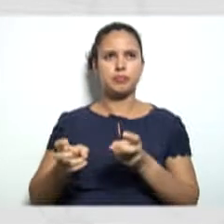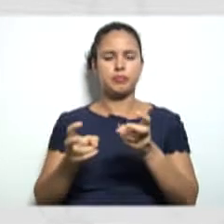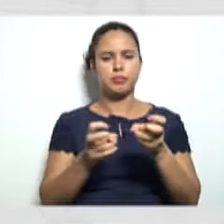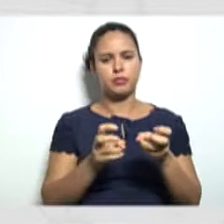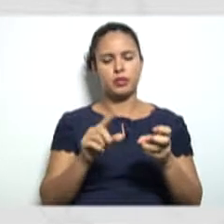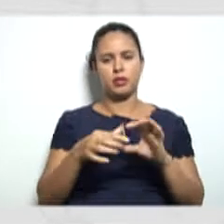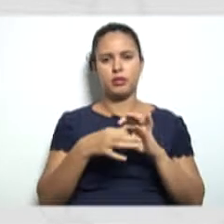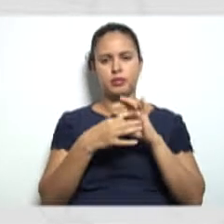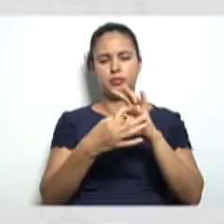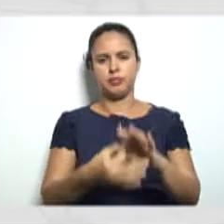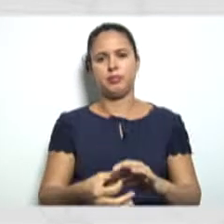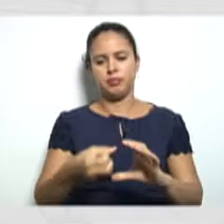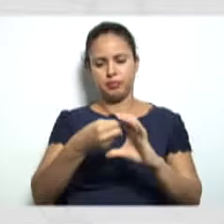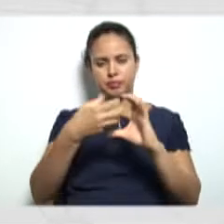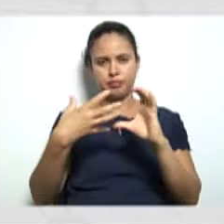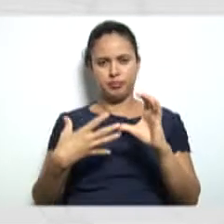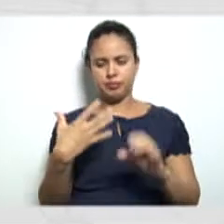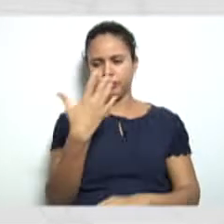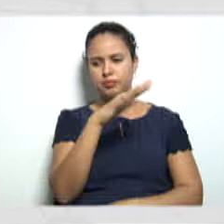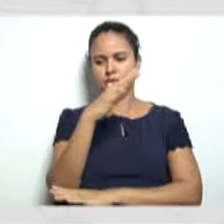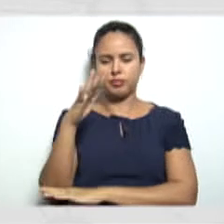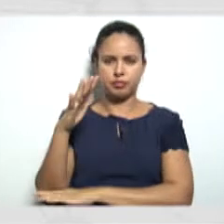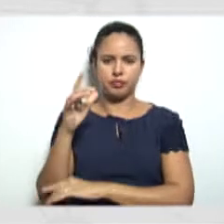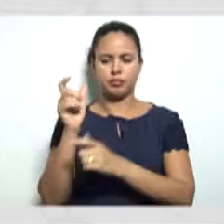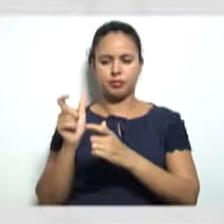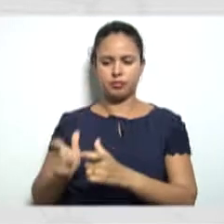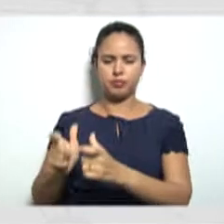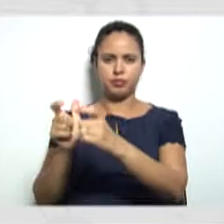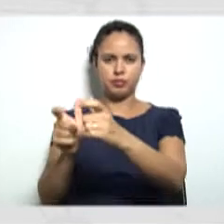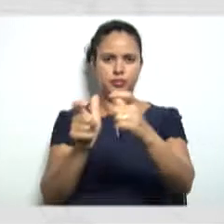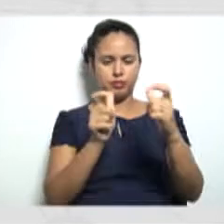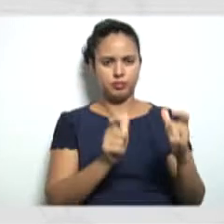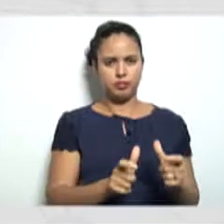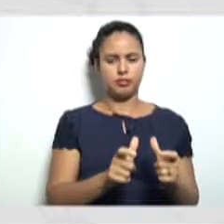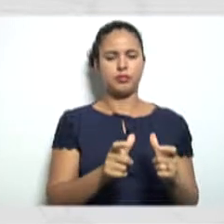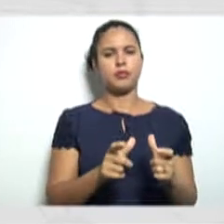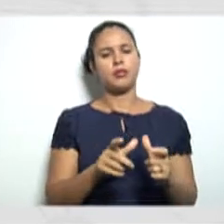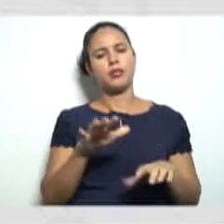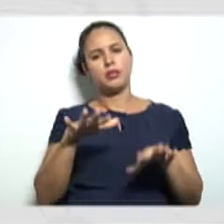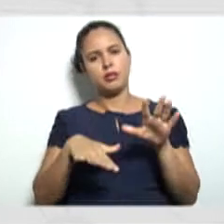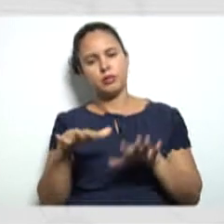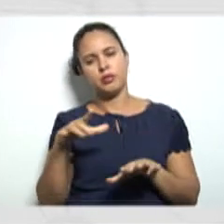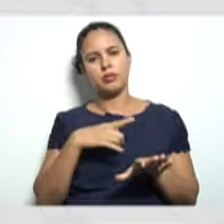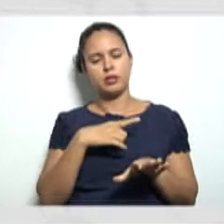ligado às características naturais de algumas regiões, então depende de ter minerais, de ter